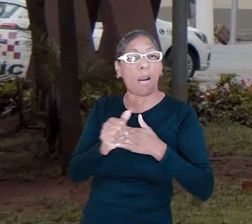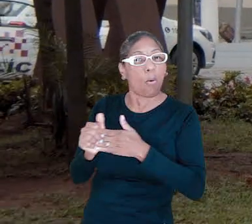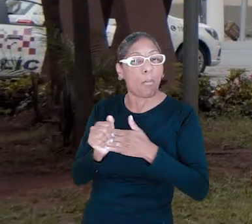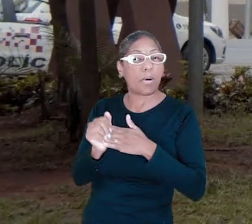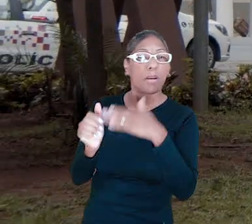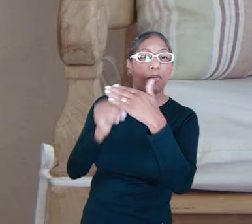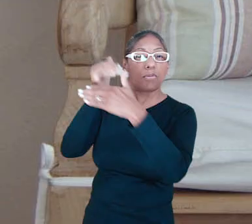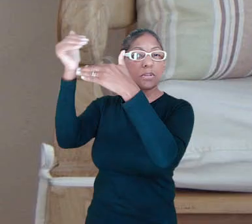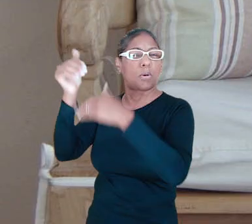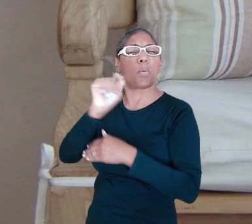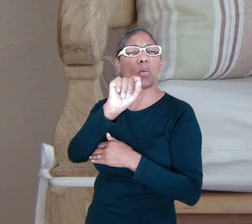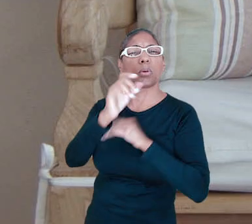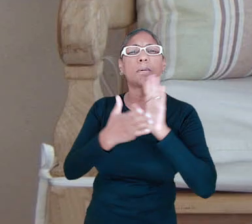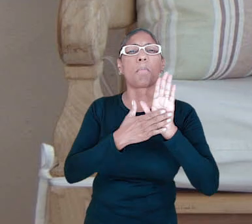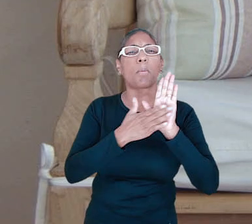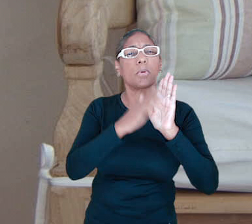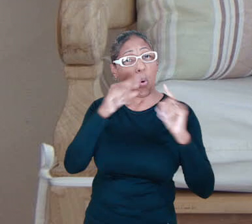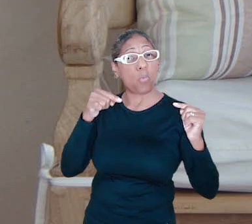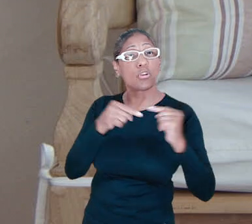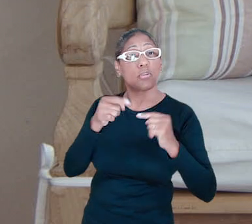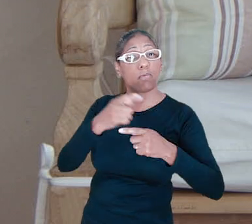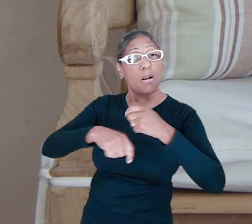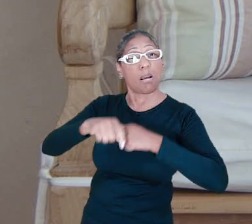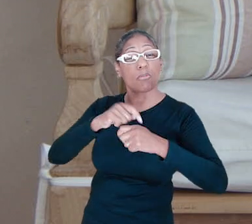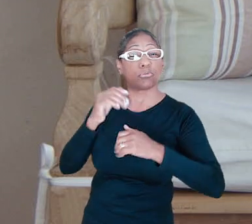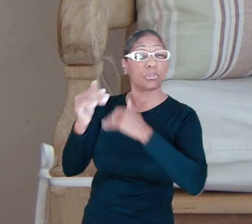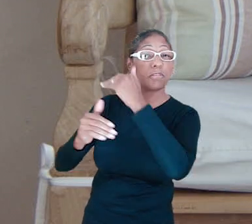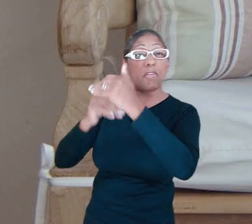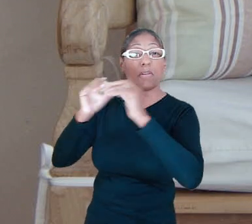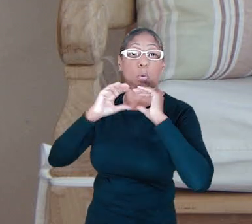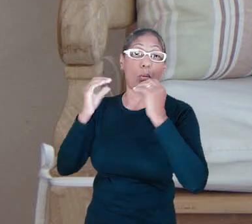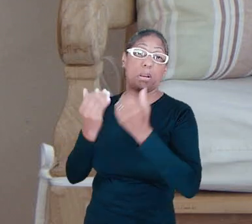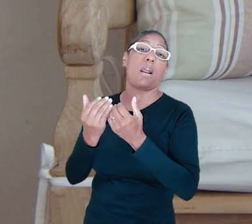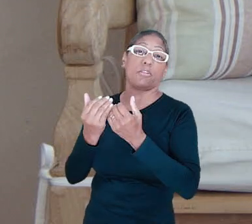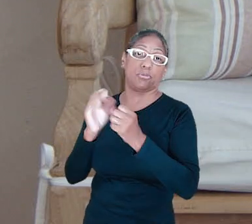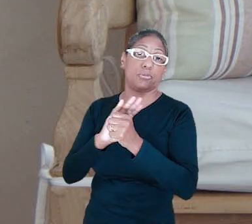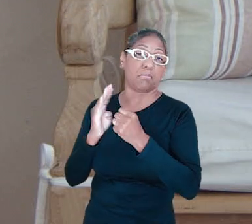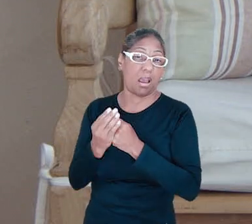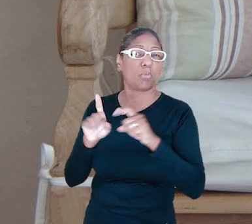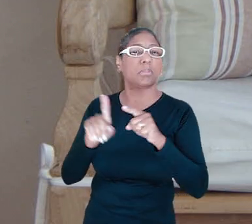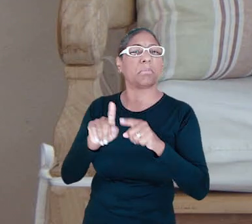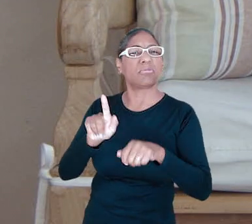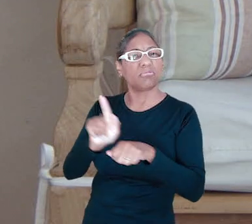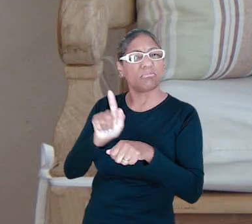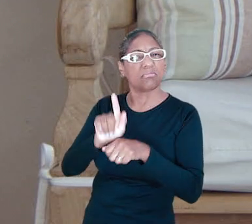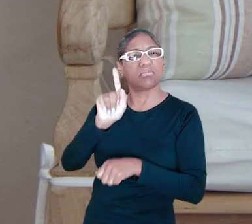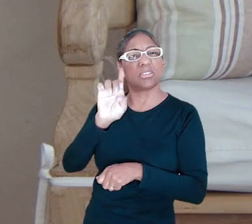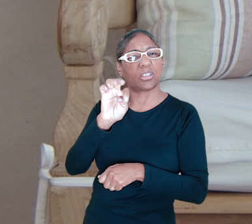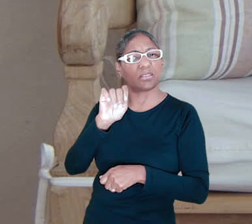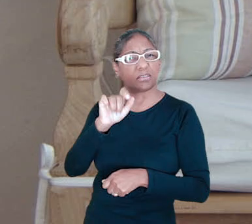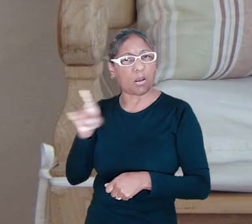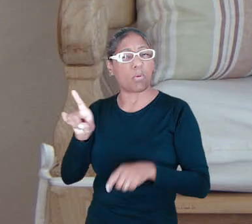evolução. E a gente tem como objetivo promover o desenvolvimento de negócios e comunidades, desenvolver habilidades de